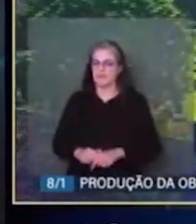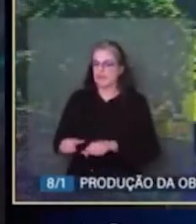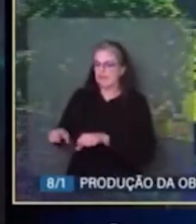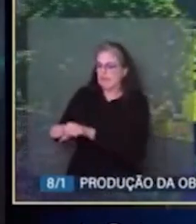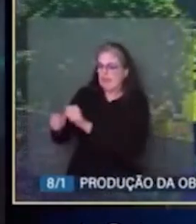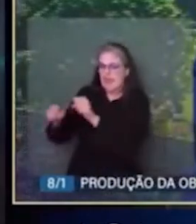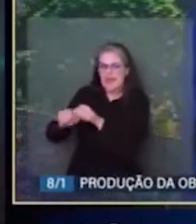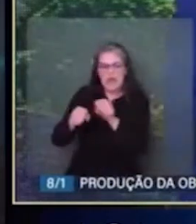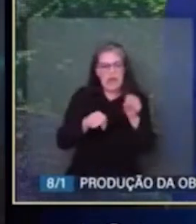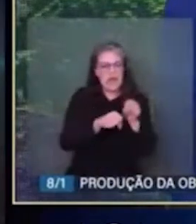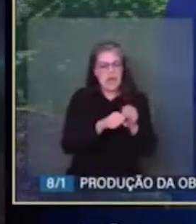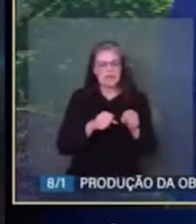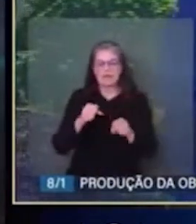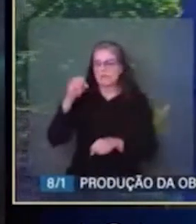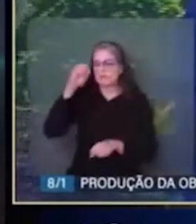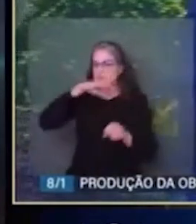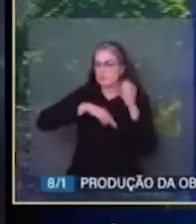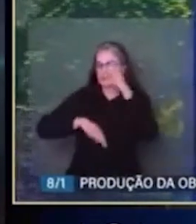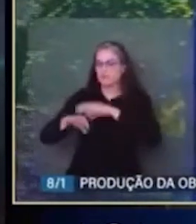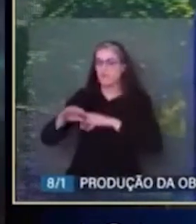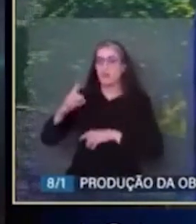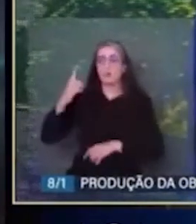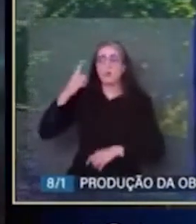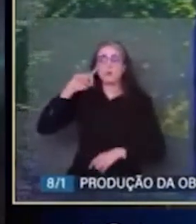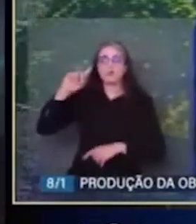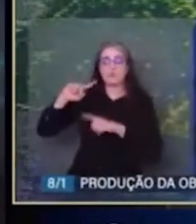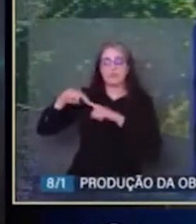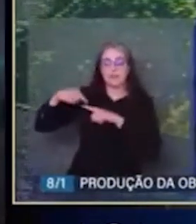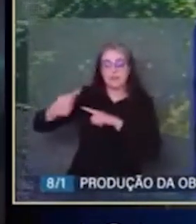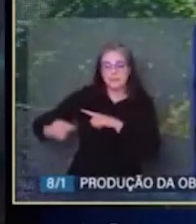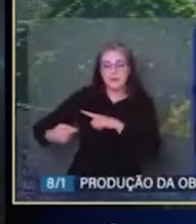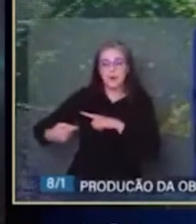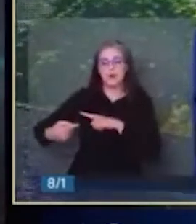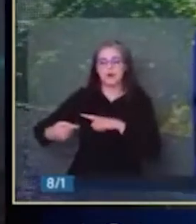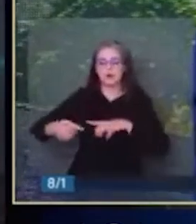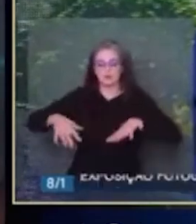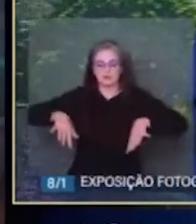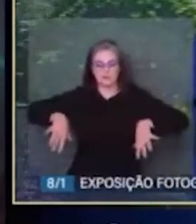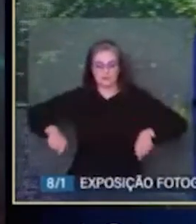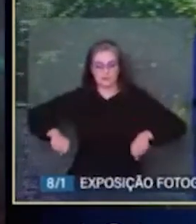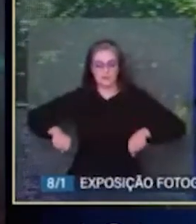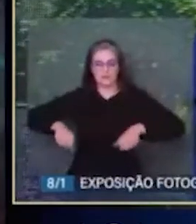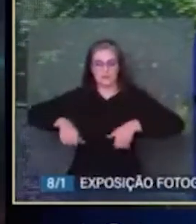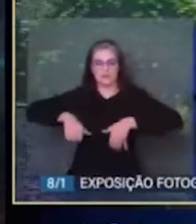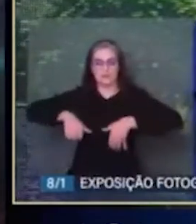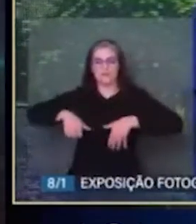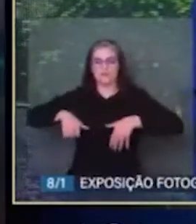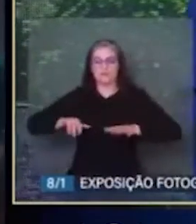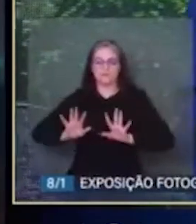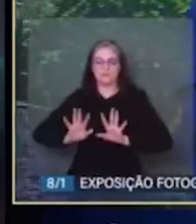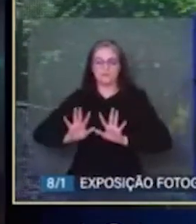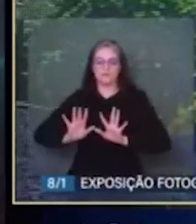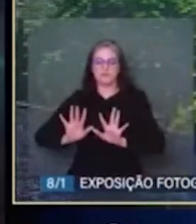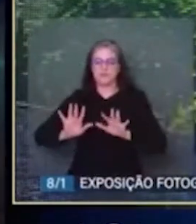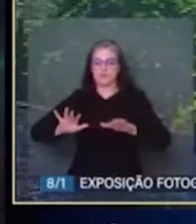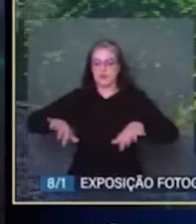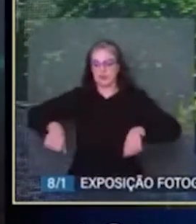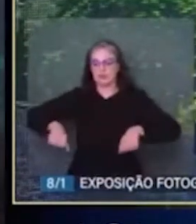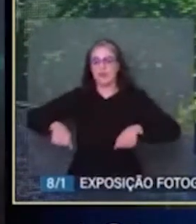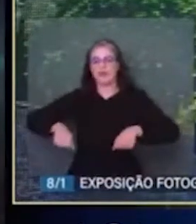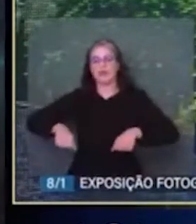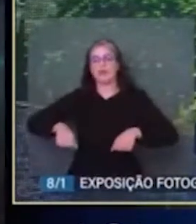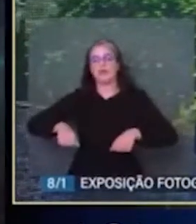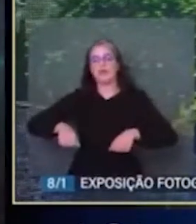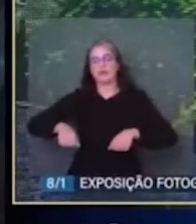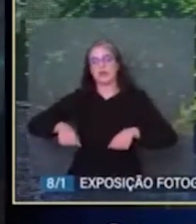responsabilidades, e encaminhando para julgamento e punição de quem tentou solapar a democracia. Então, ele deixou isso muito claro.